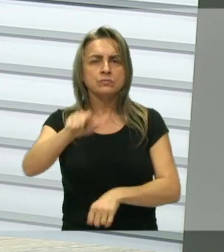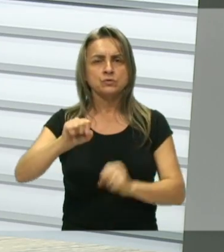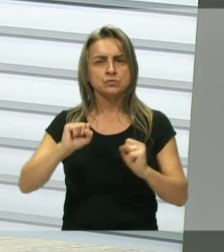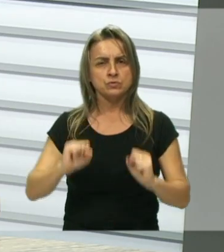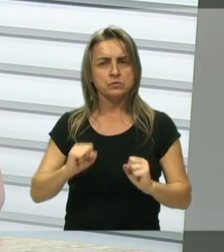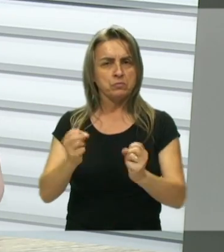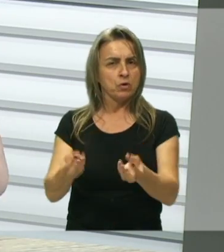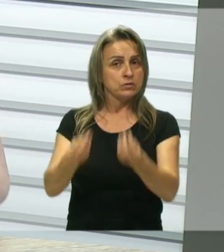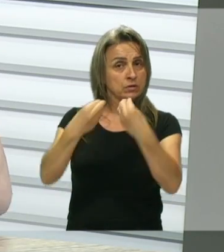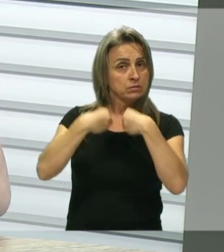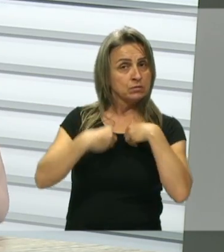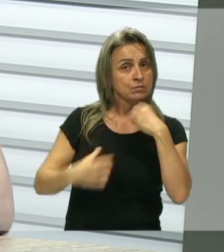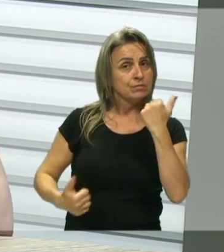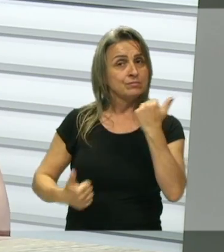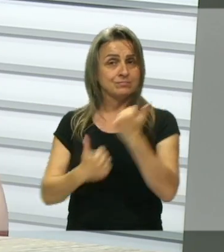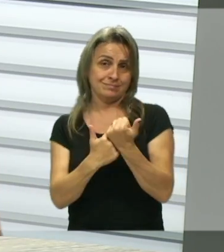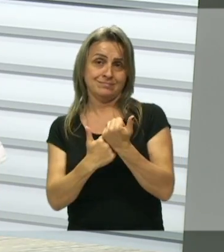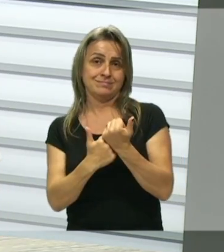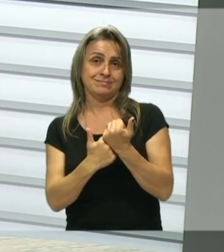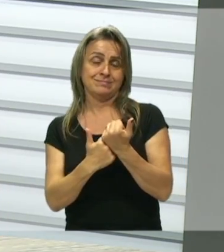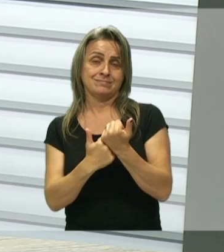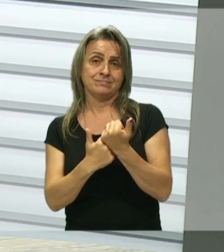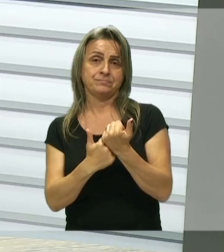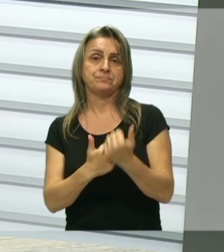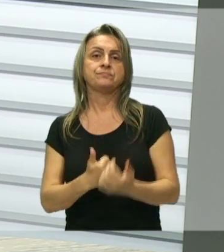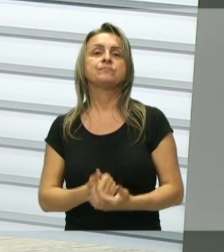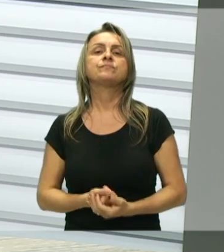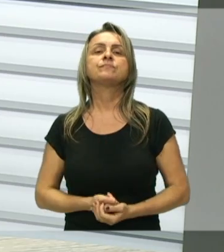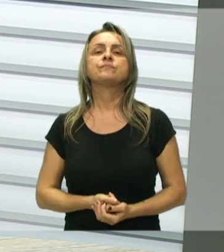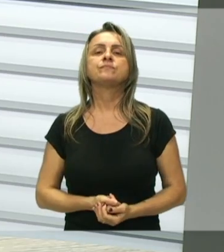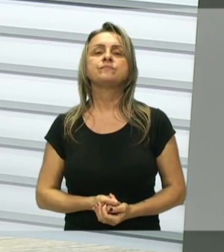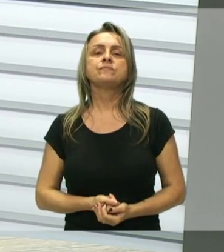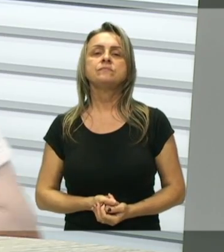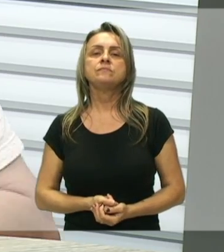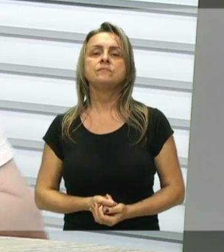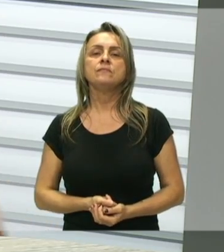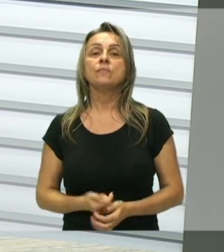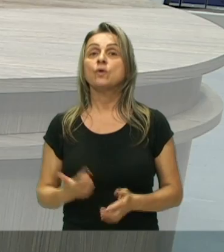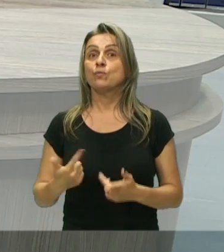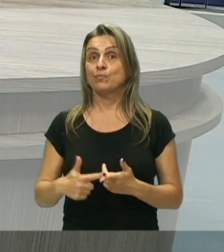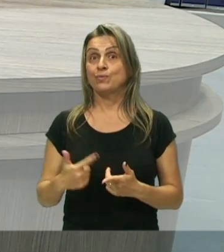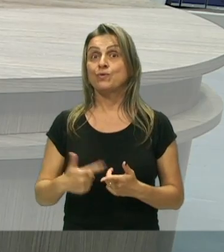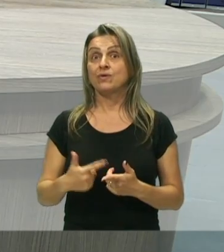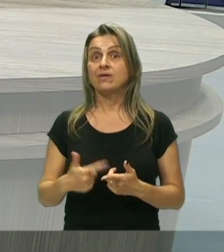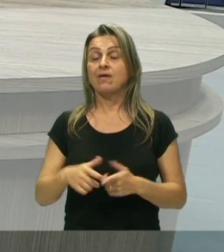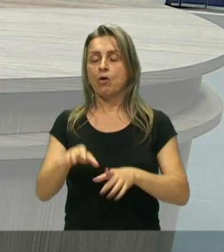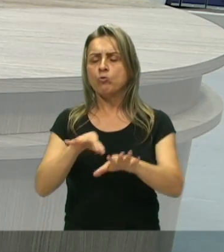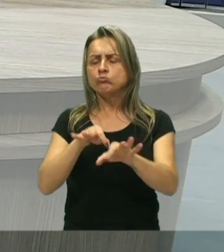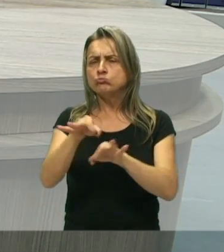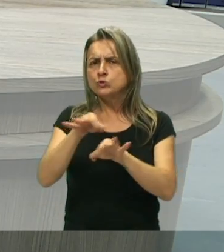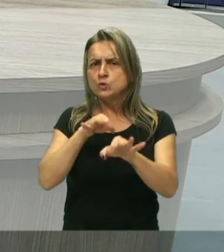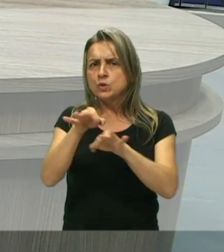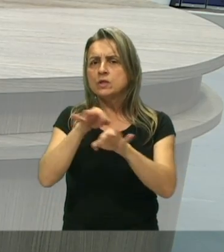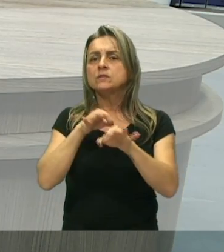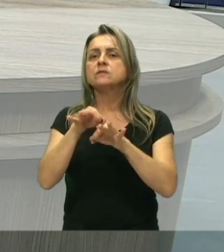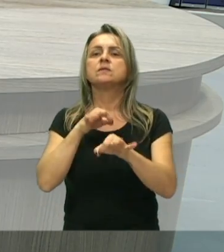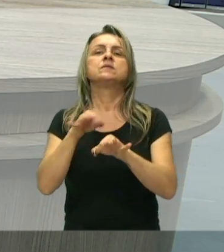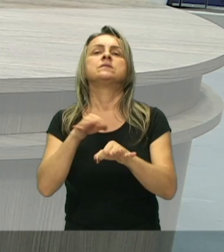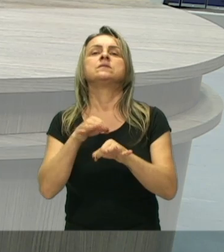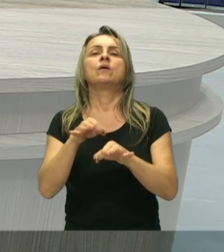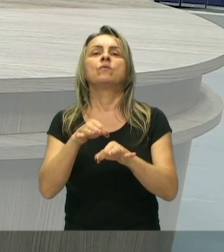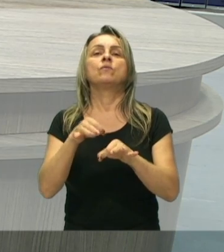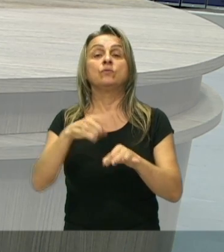Porque tem todo o aparato da organização em si, que a gente conta com